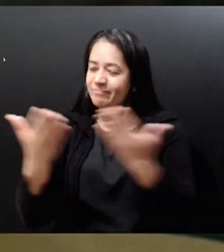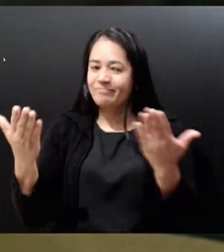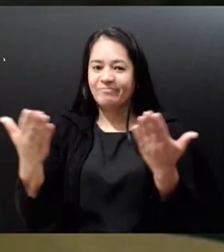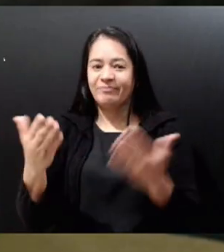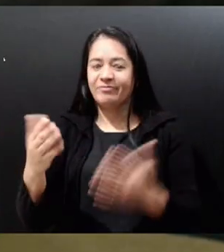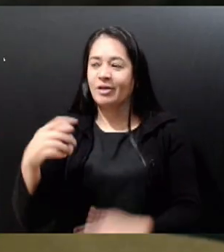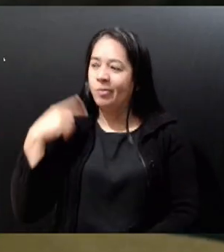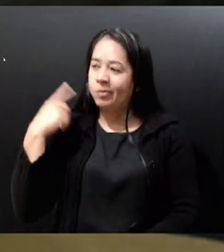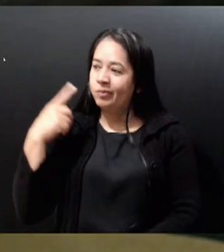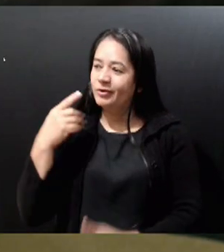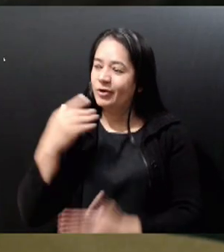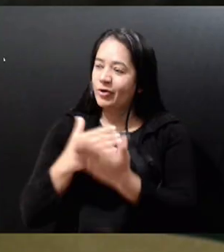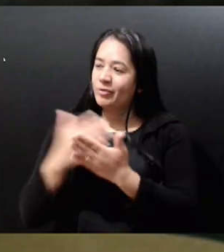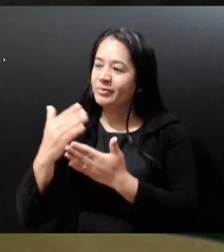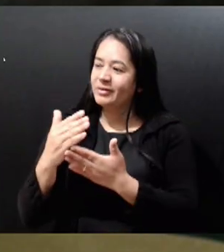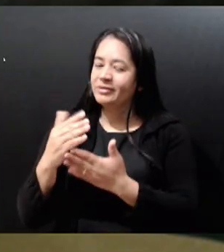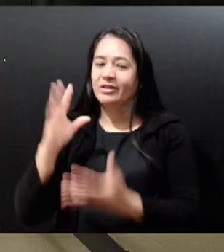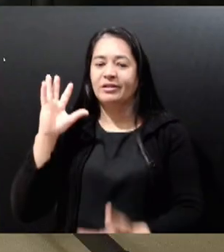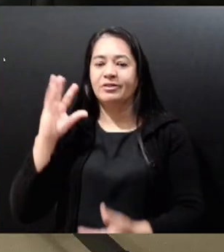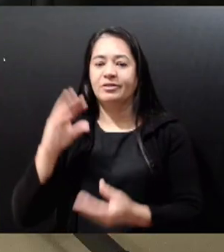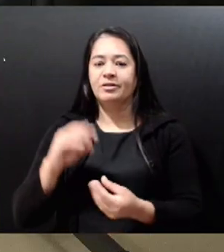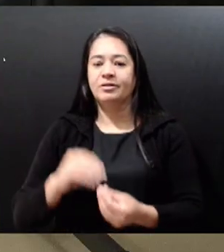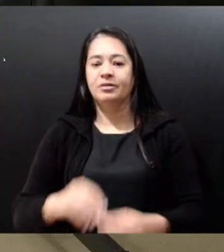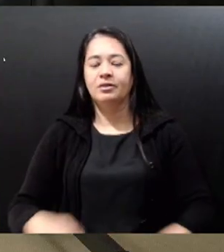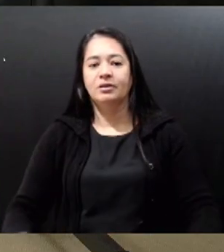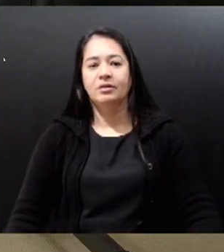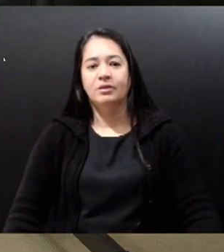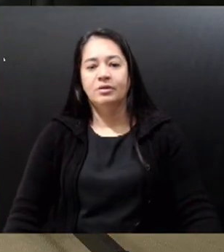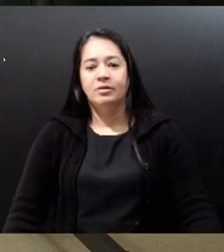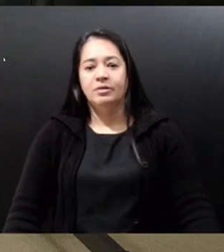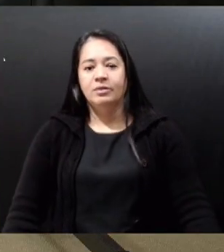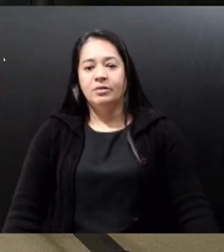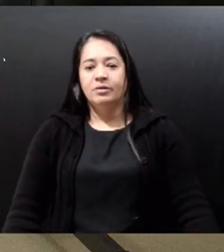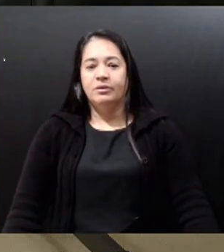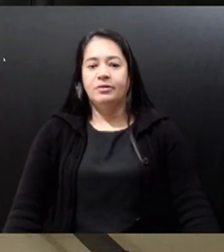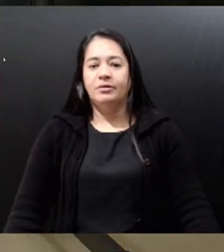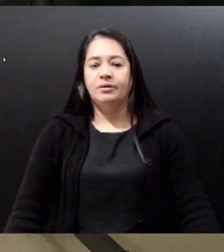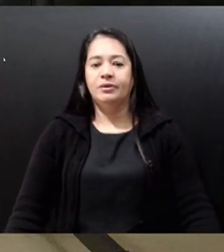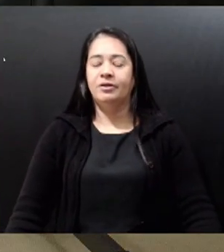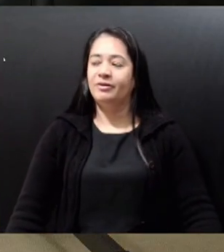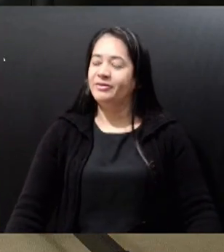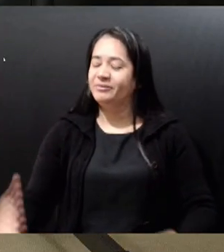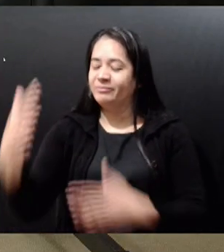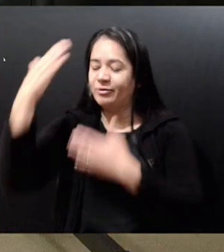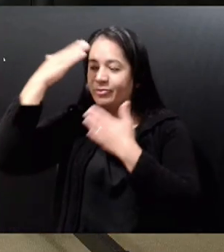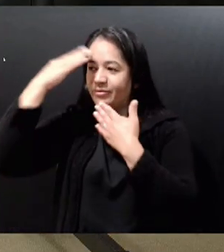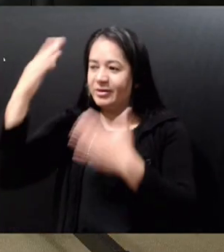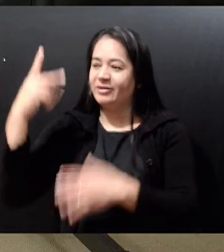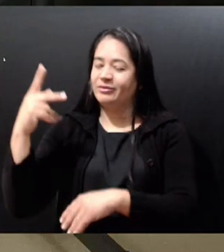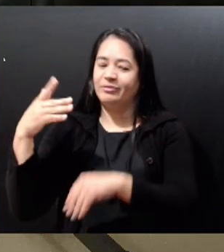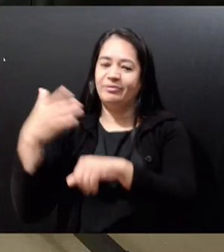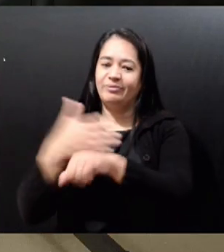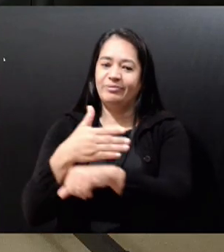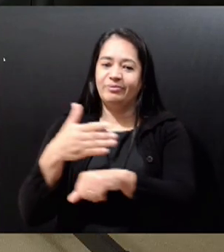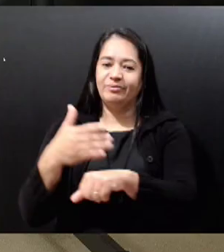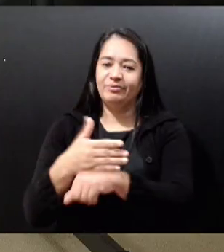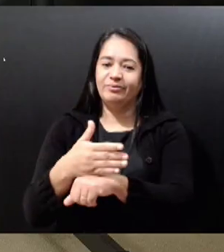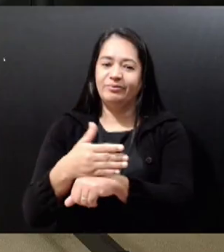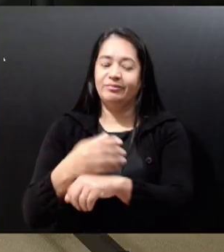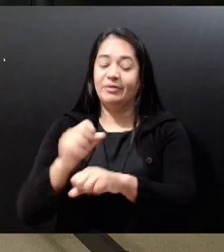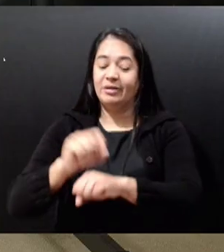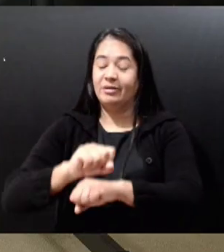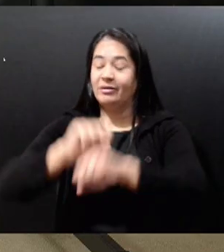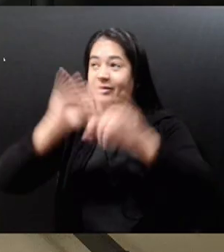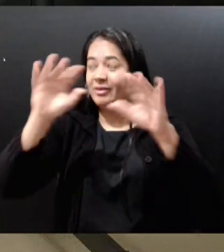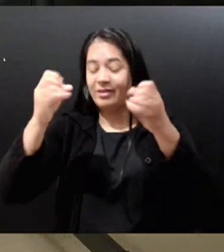as considerações finais aqui, por você, muito obrigada pela sua participação, pelos esclarecimentos que o senhor trouxe aqui para o